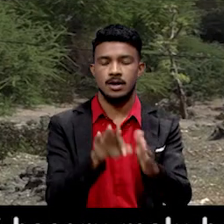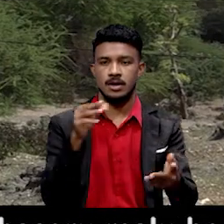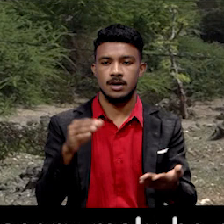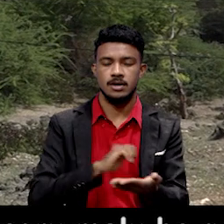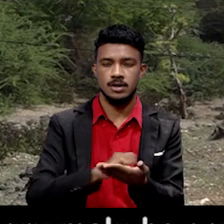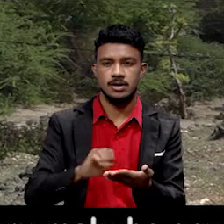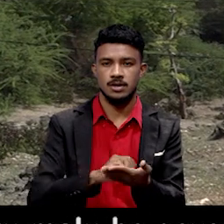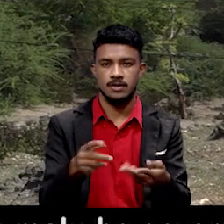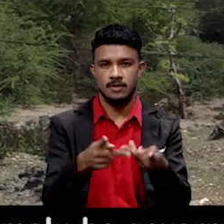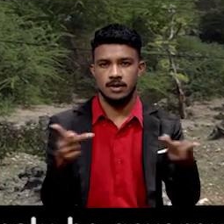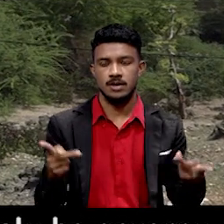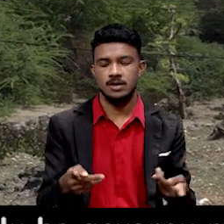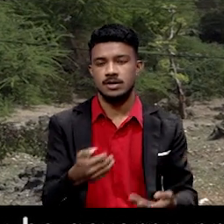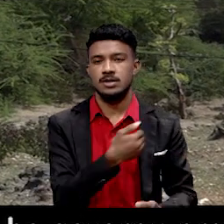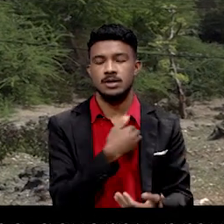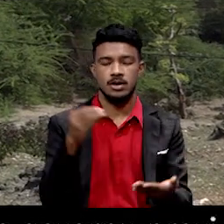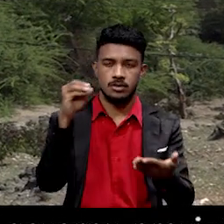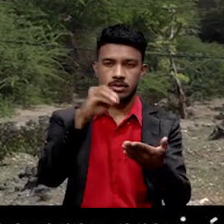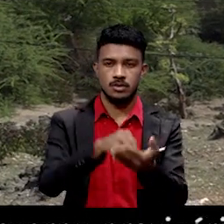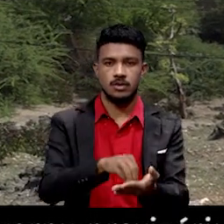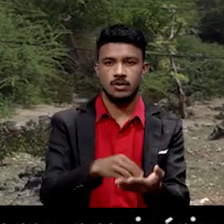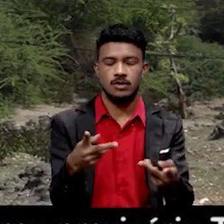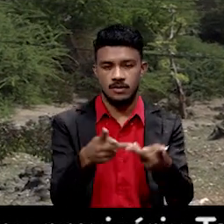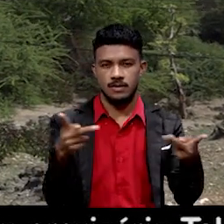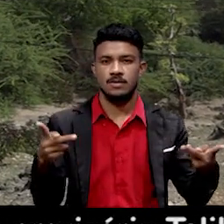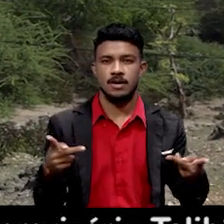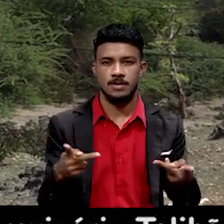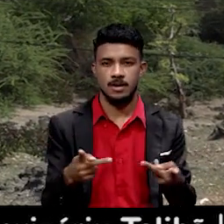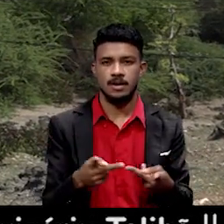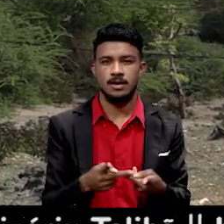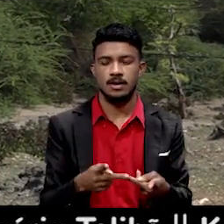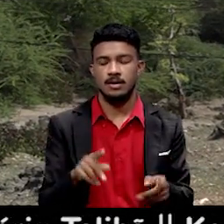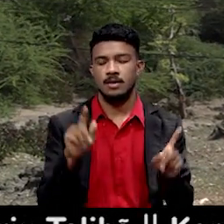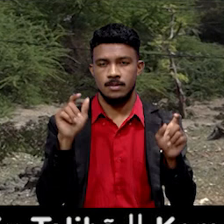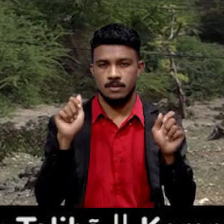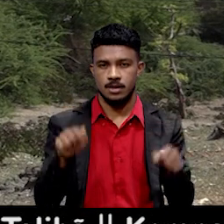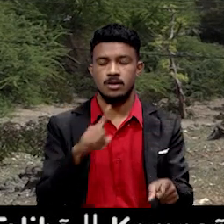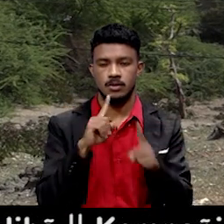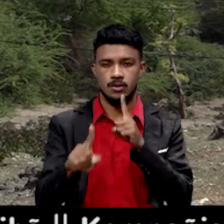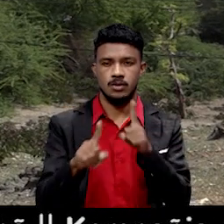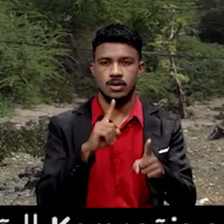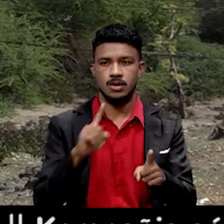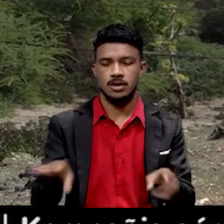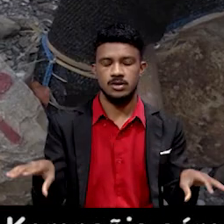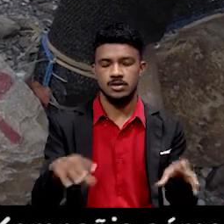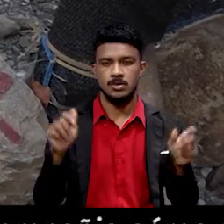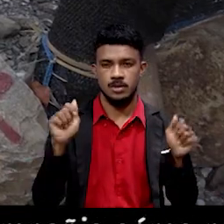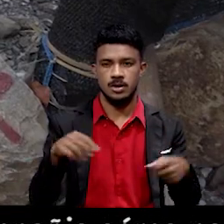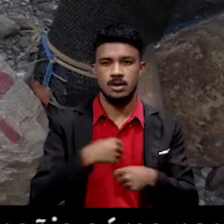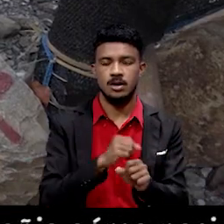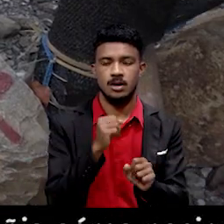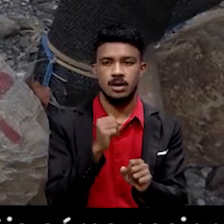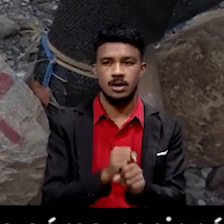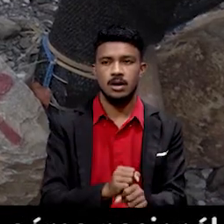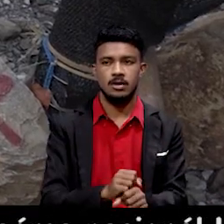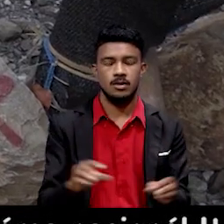o submete ao ambiente. Ambiente lá, bela dia, que o projeto não halo sem licença ambiental. Ida